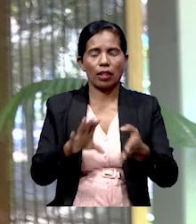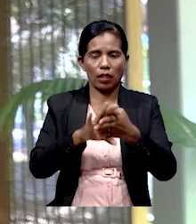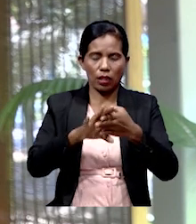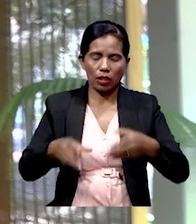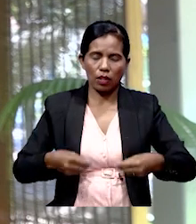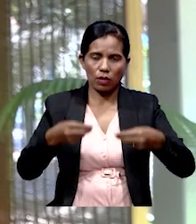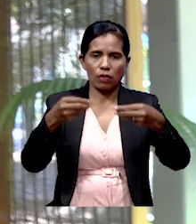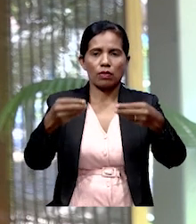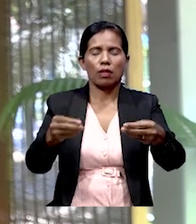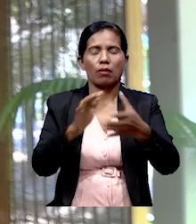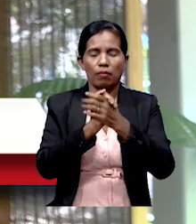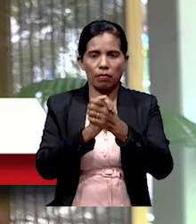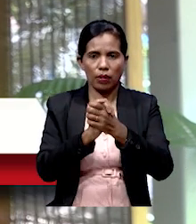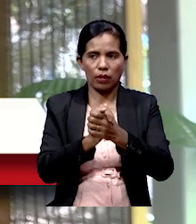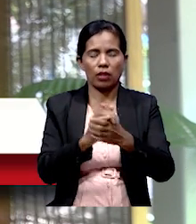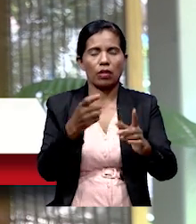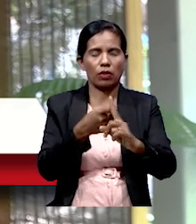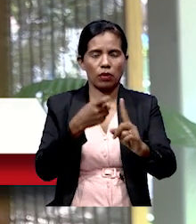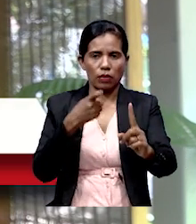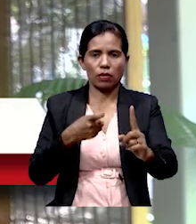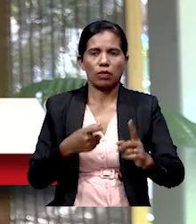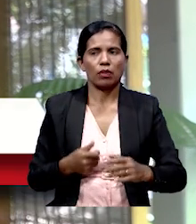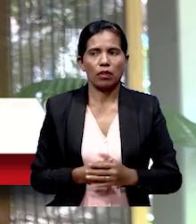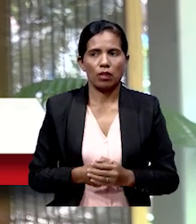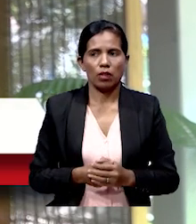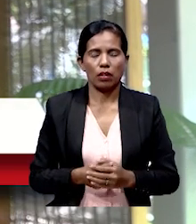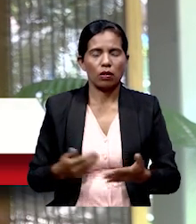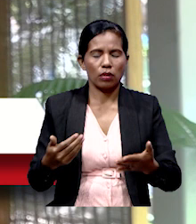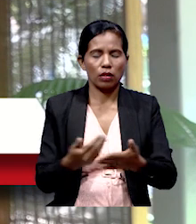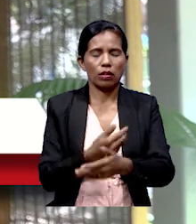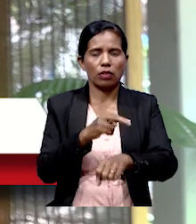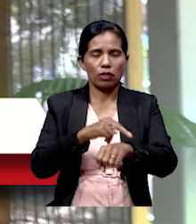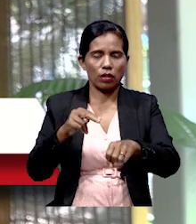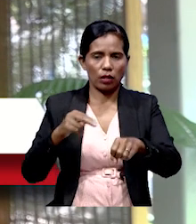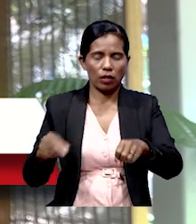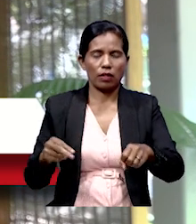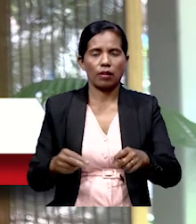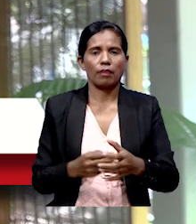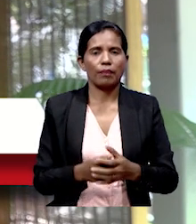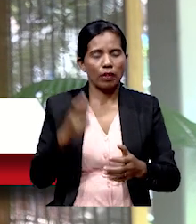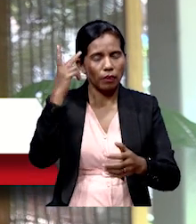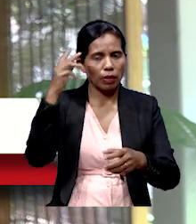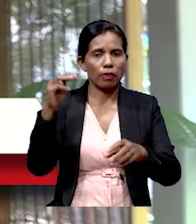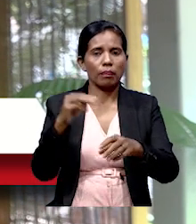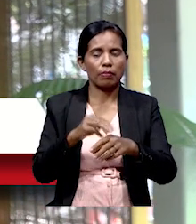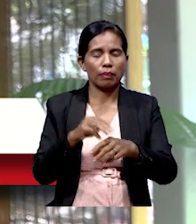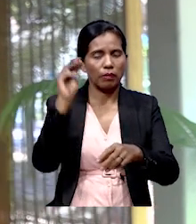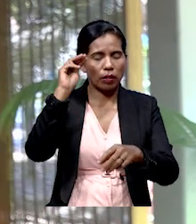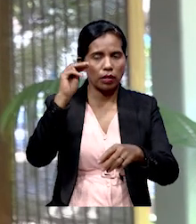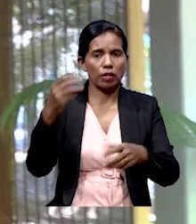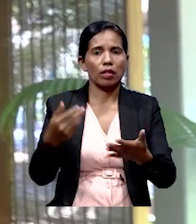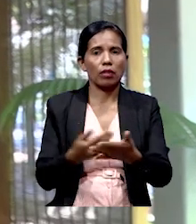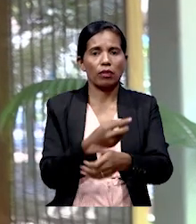no, congratulação, você a Primeiro-Ministro Nova Zelândia, Jacinda